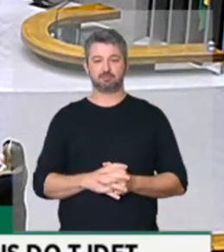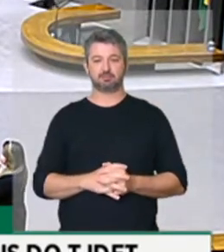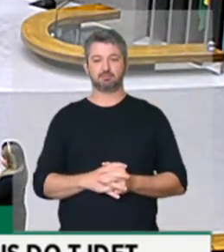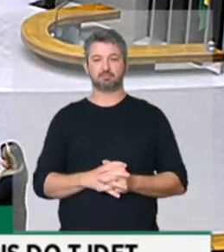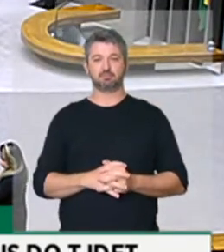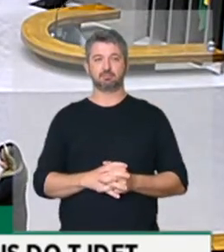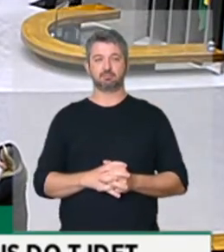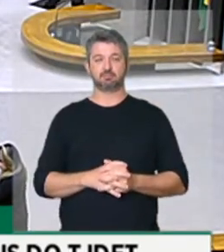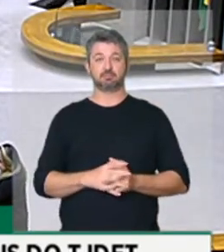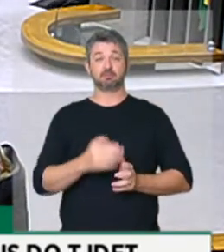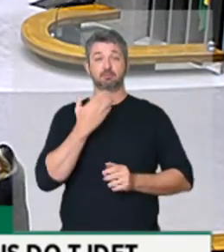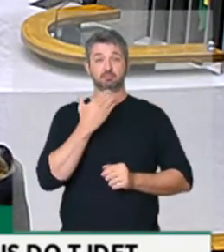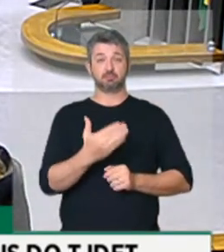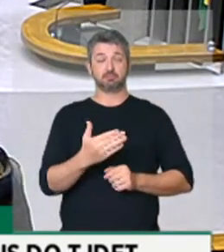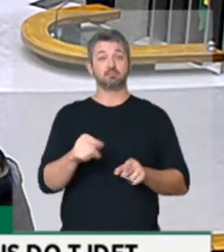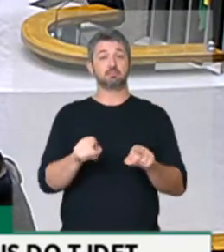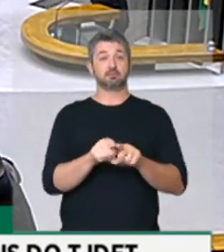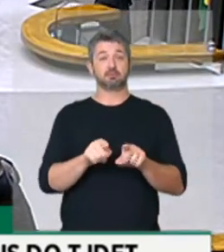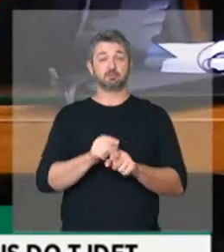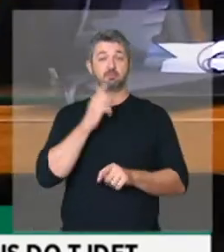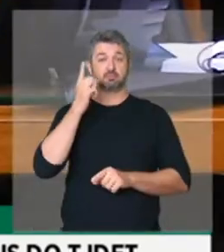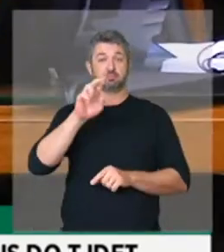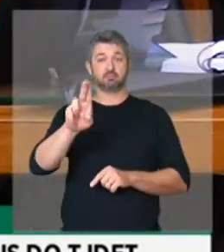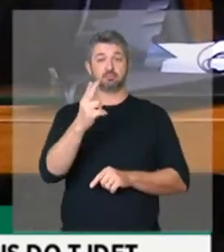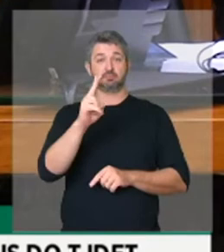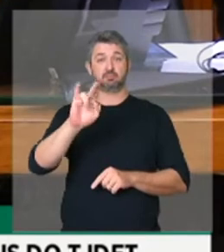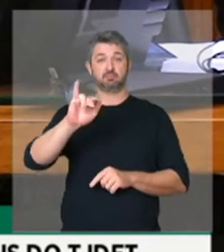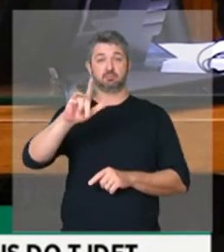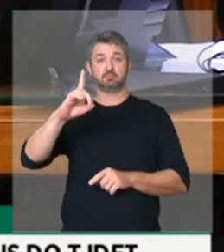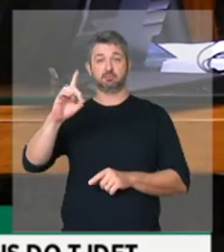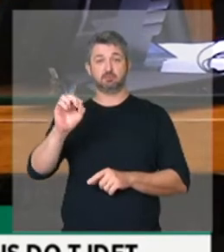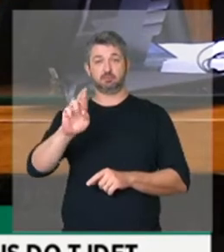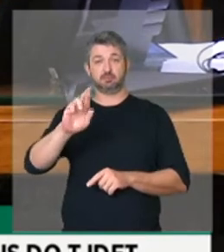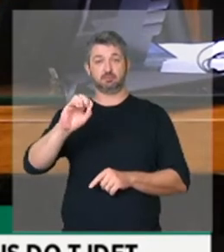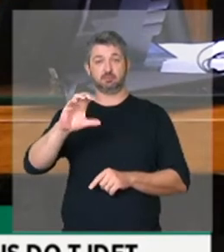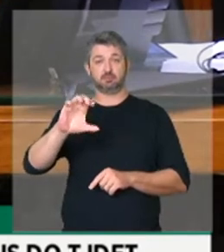Para discutir favoravelmente, deputado Hildo Rocha.